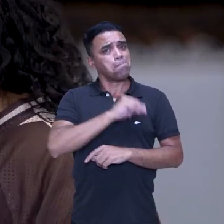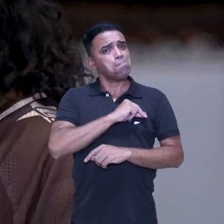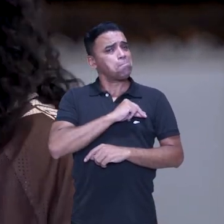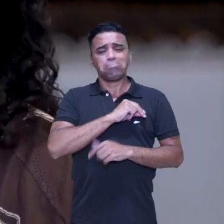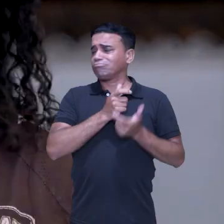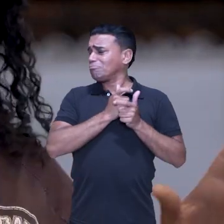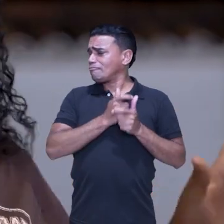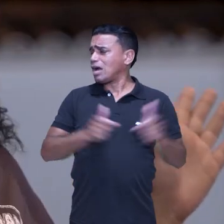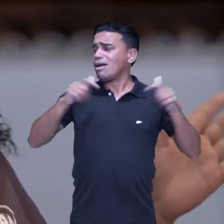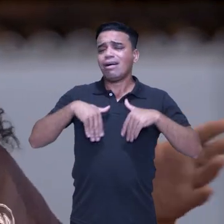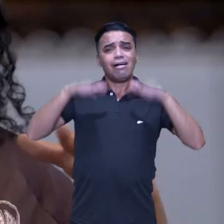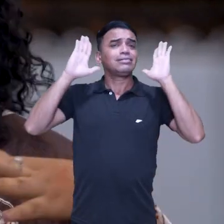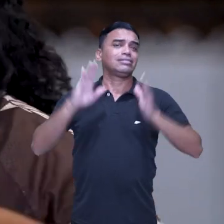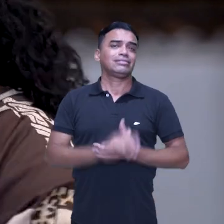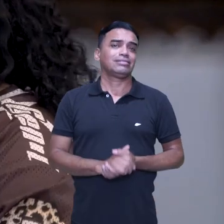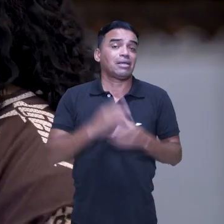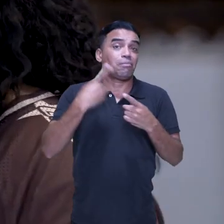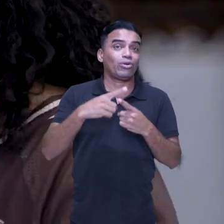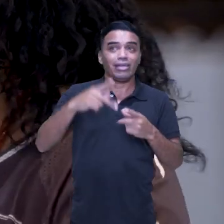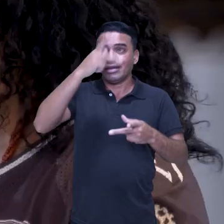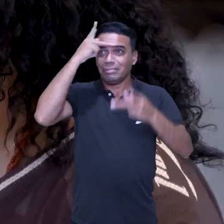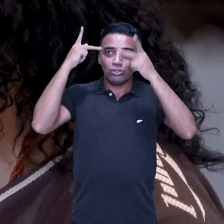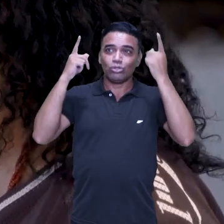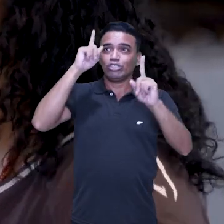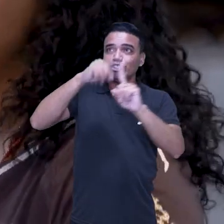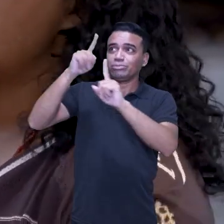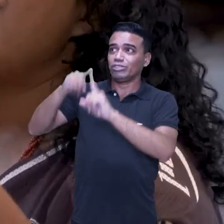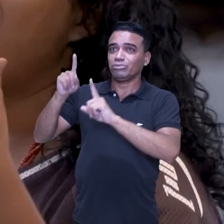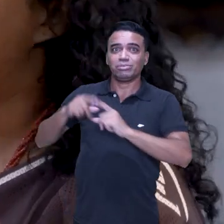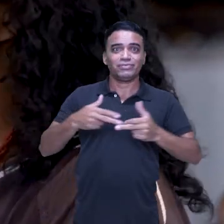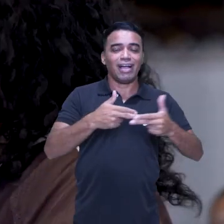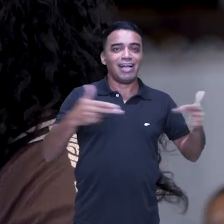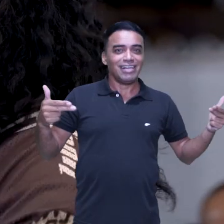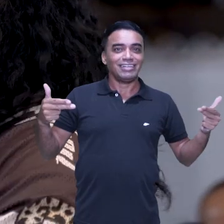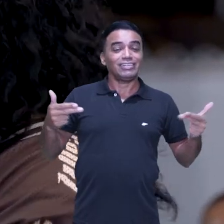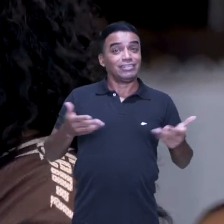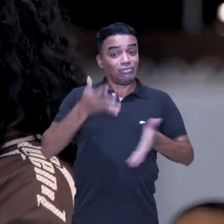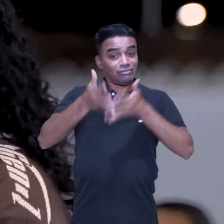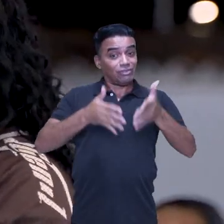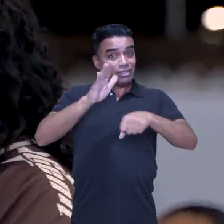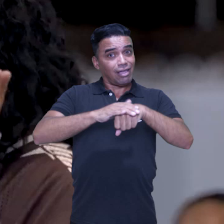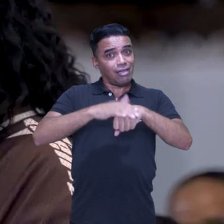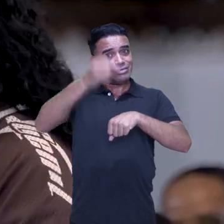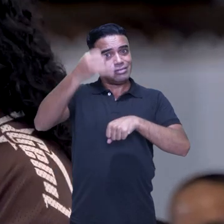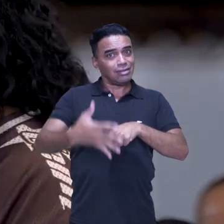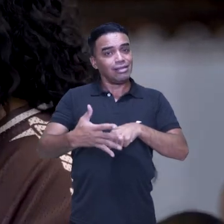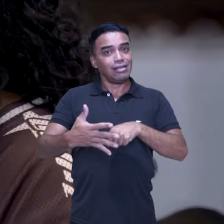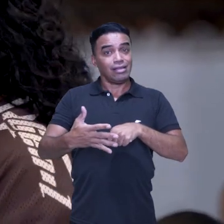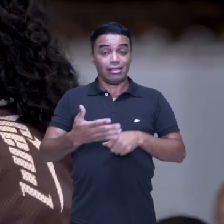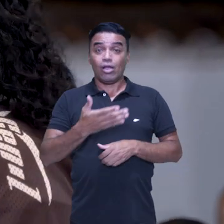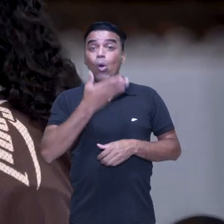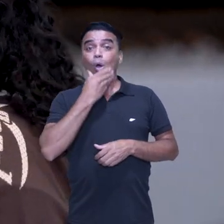mundo. Porque, gente, foi gente de todos os tipos, todas as profissões. Igual você falou, do moço do